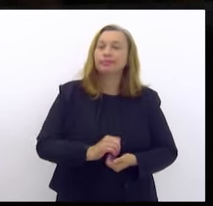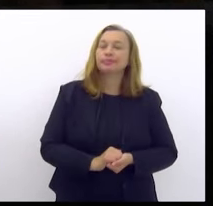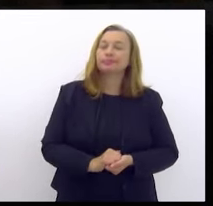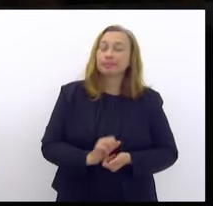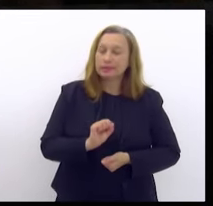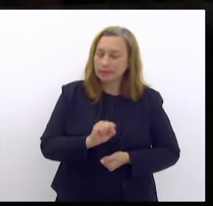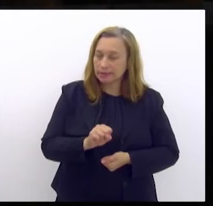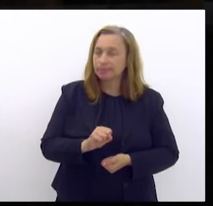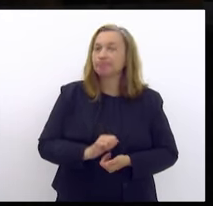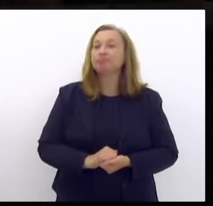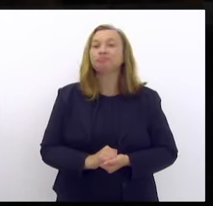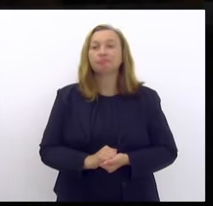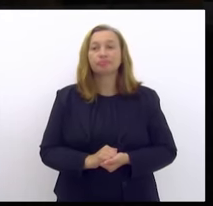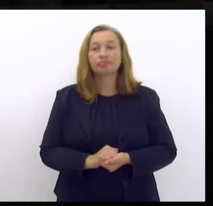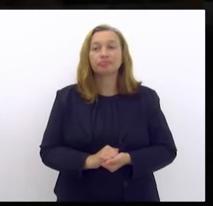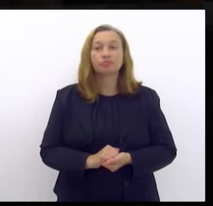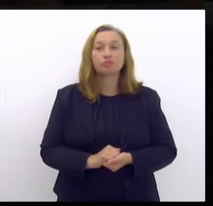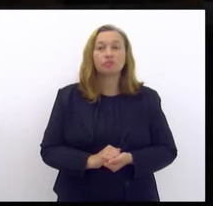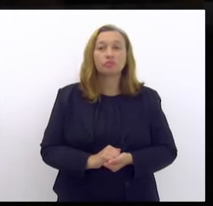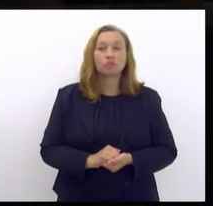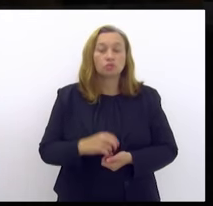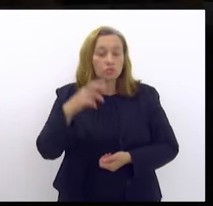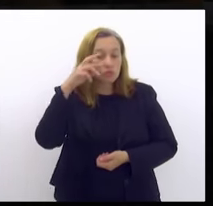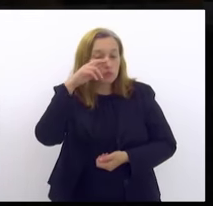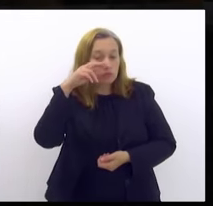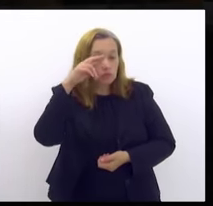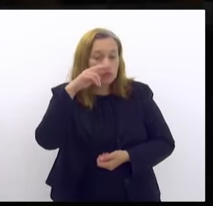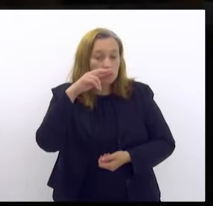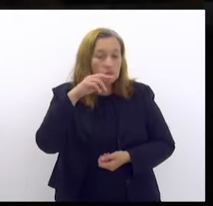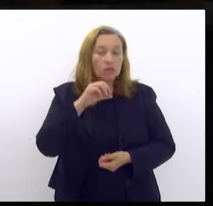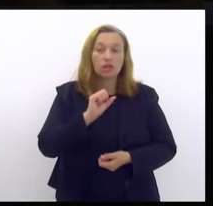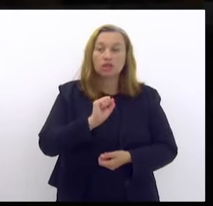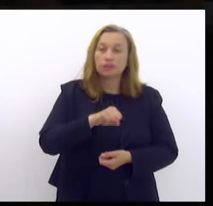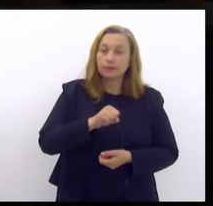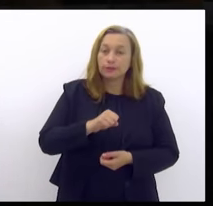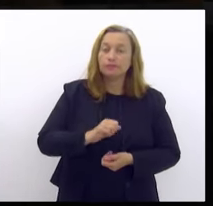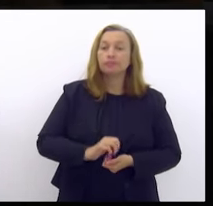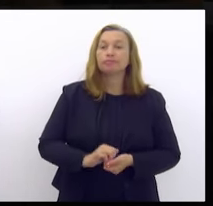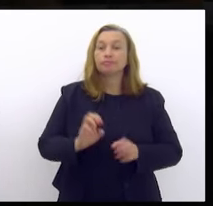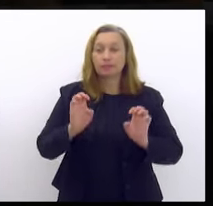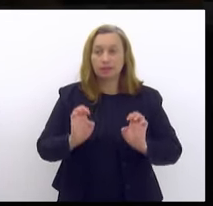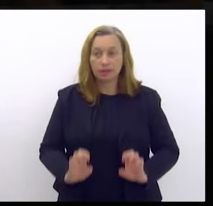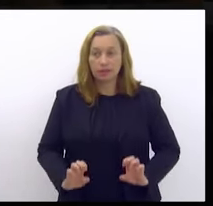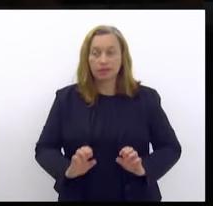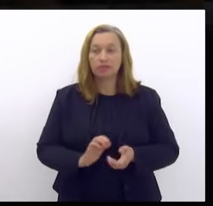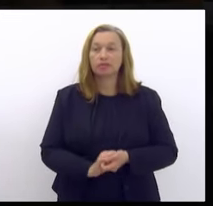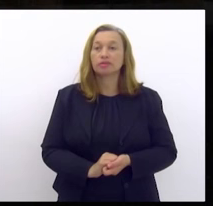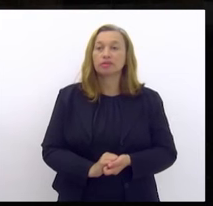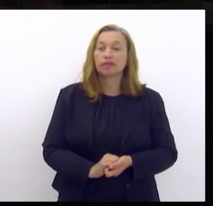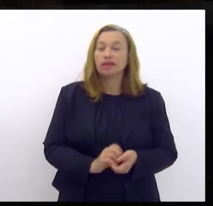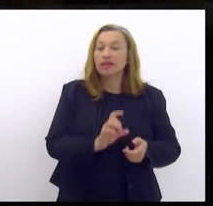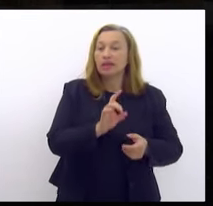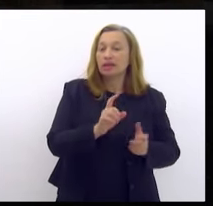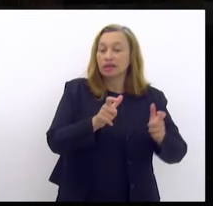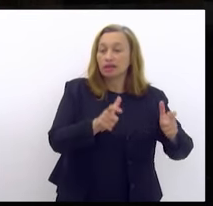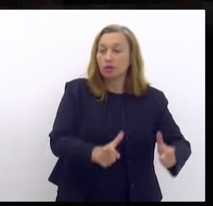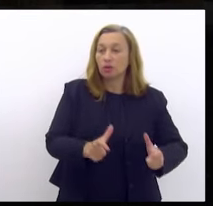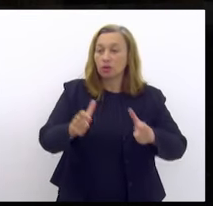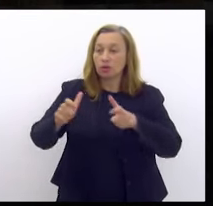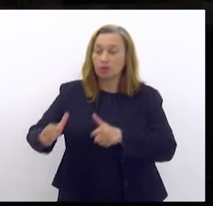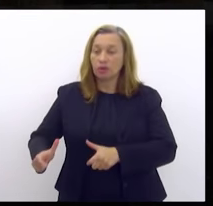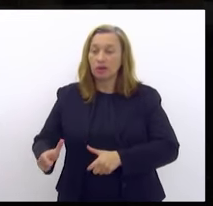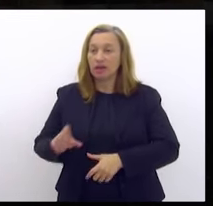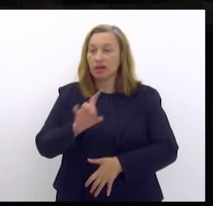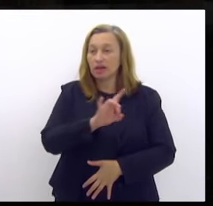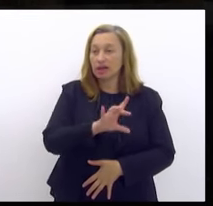Sim. Vistoria multidisciplinar. Cabe espaço